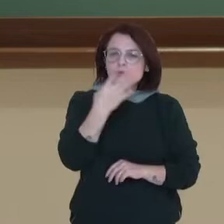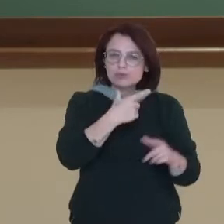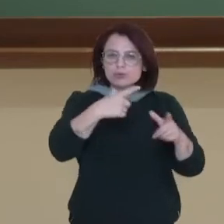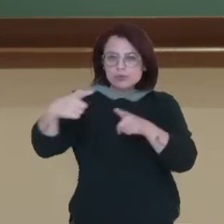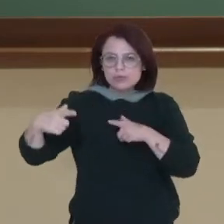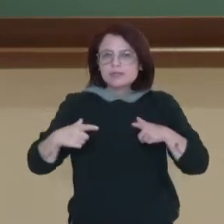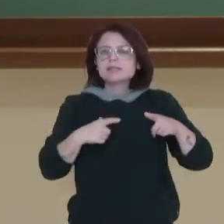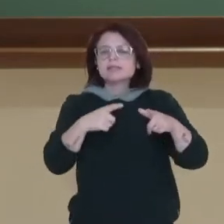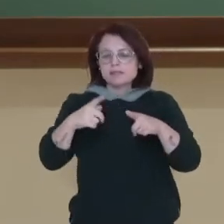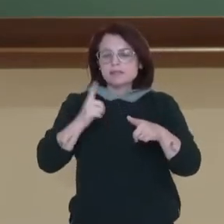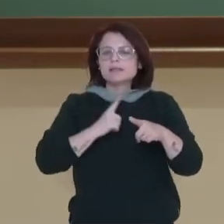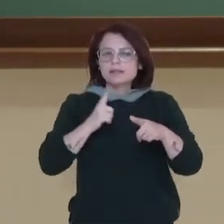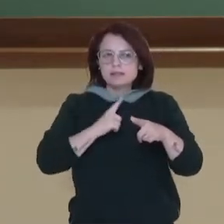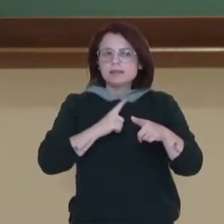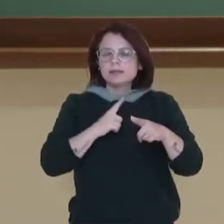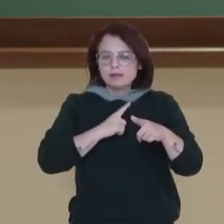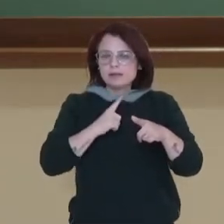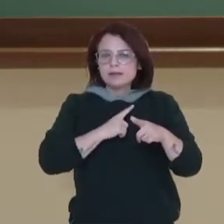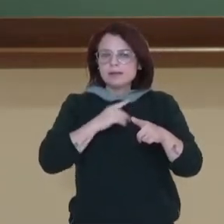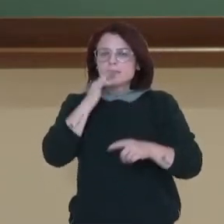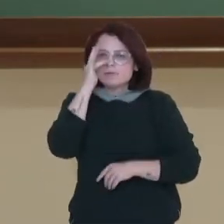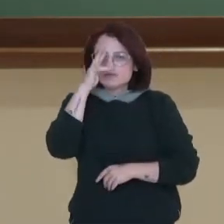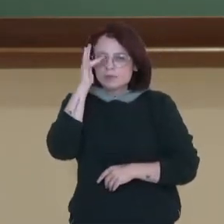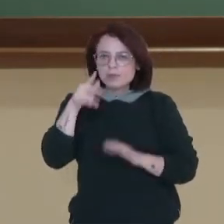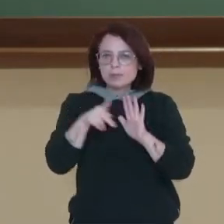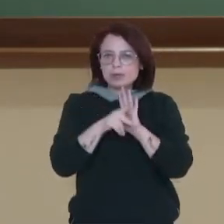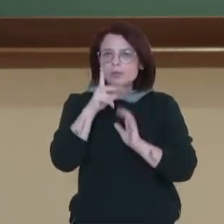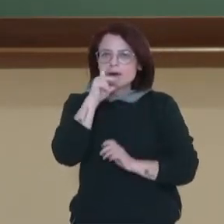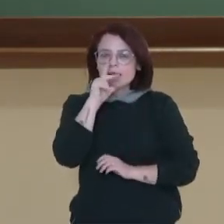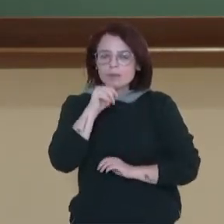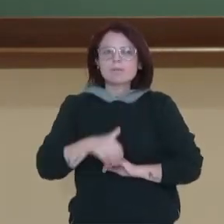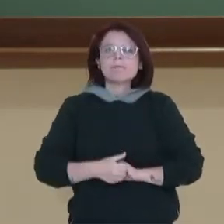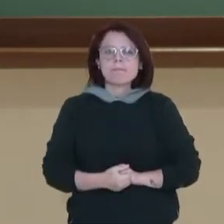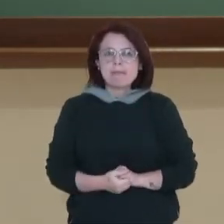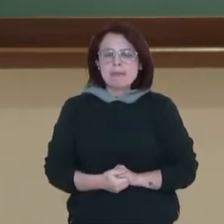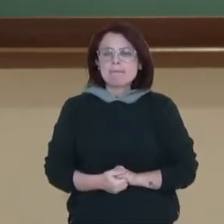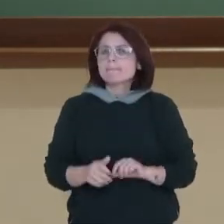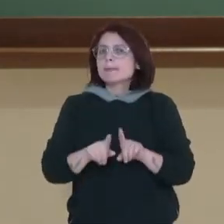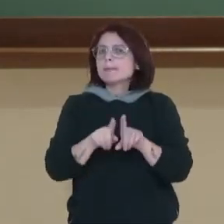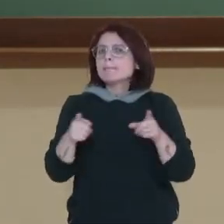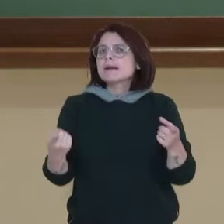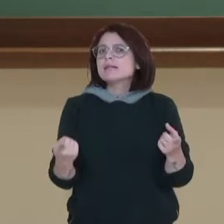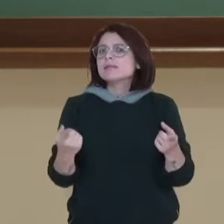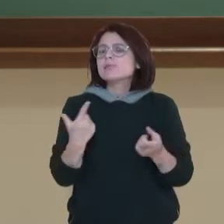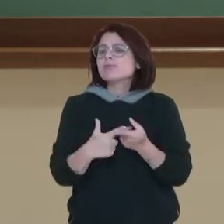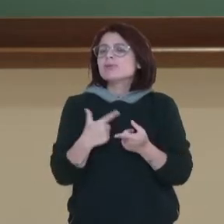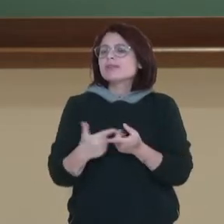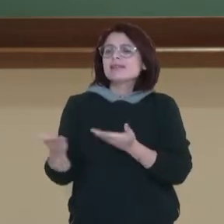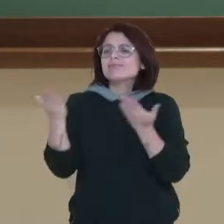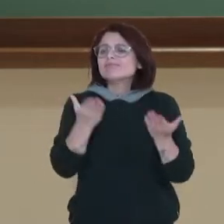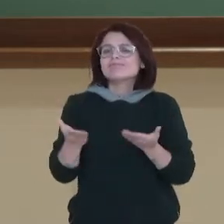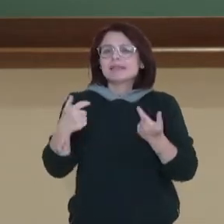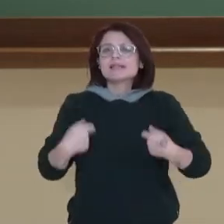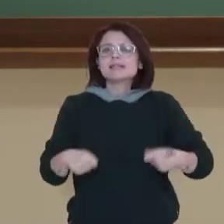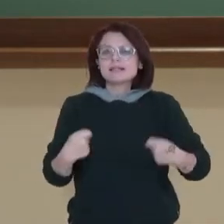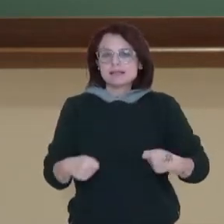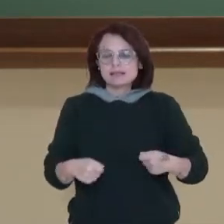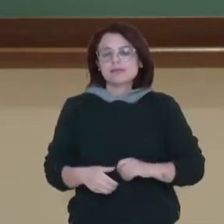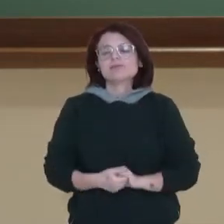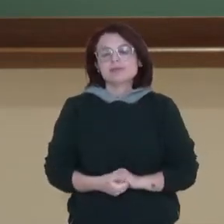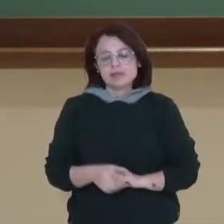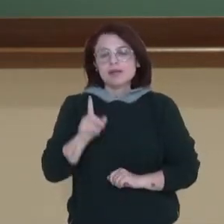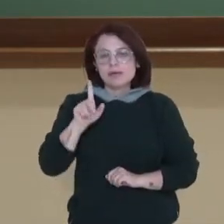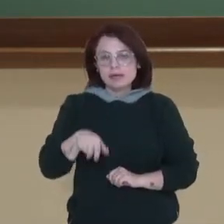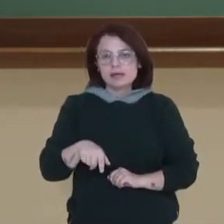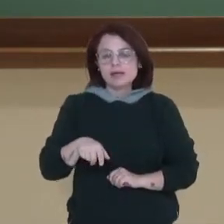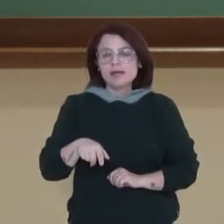por hidroponia, né? Em outros estados do Brasil também. Mas qual é a implicação disso, né? Qual é a necessidade? É possível ter esse